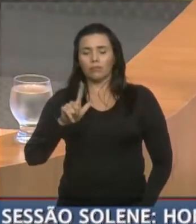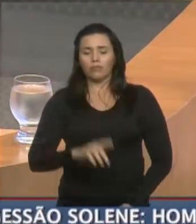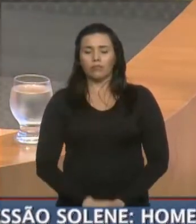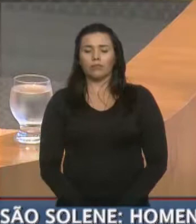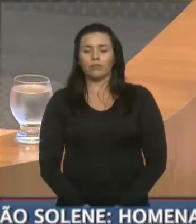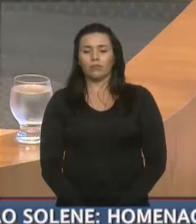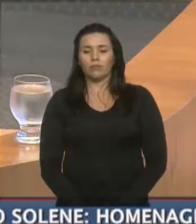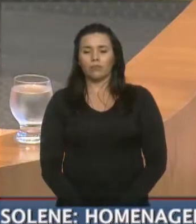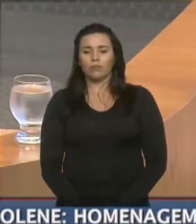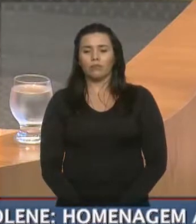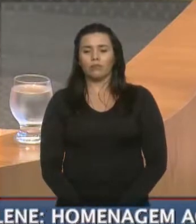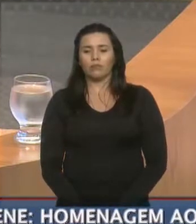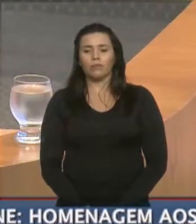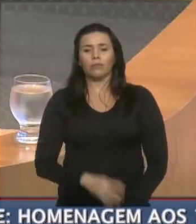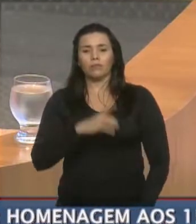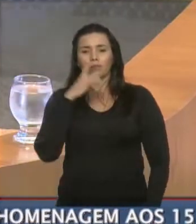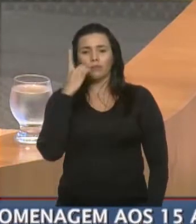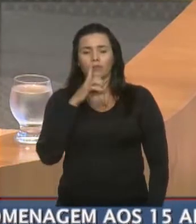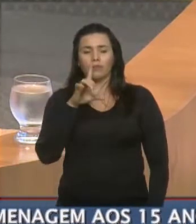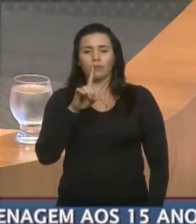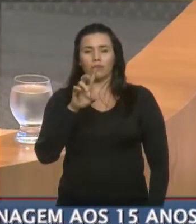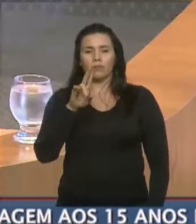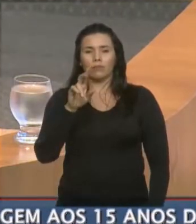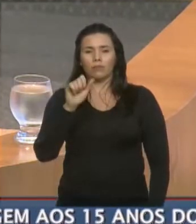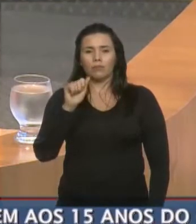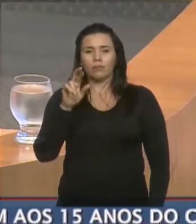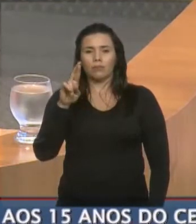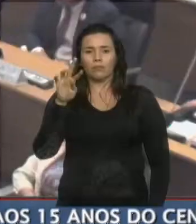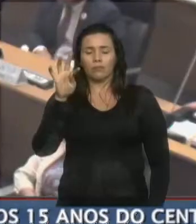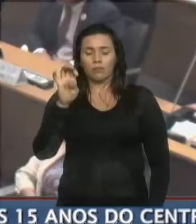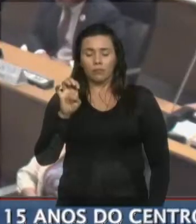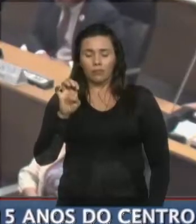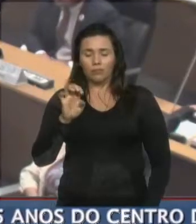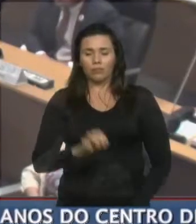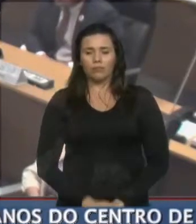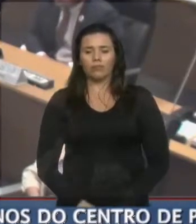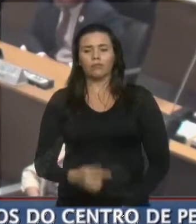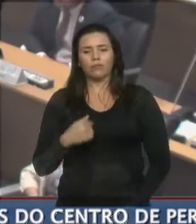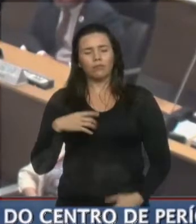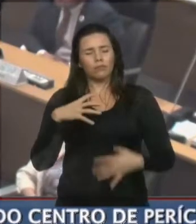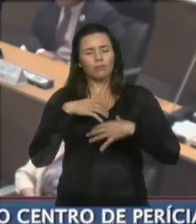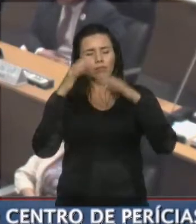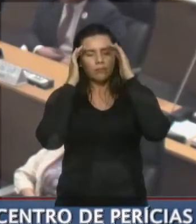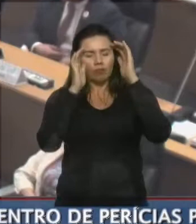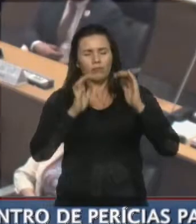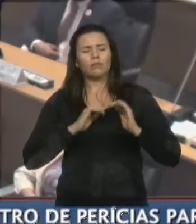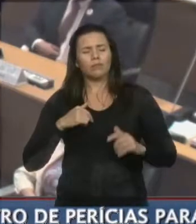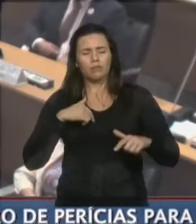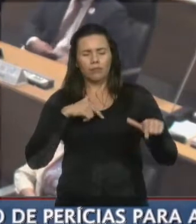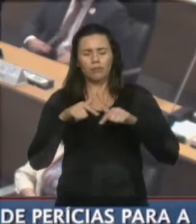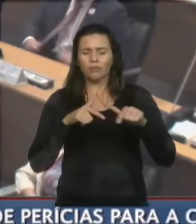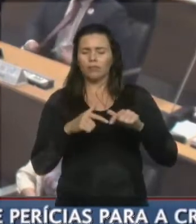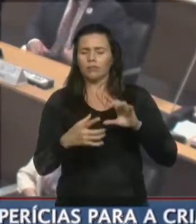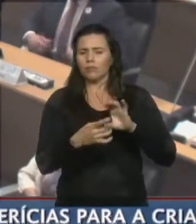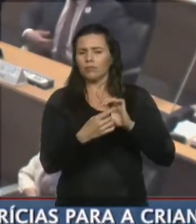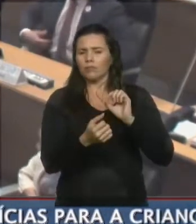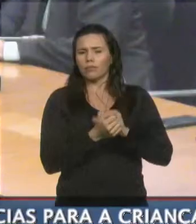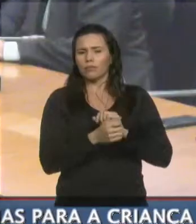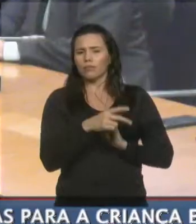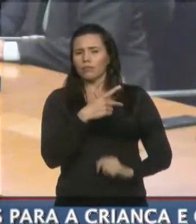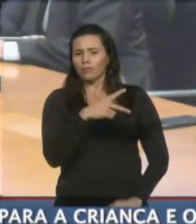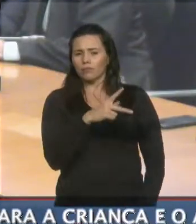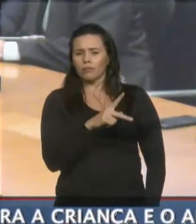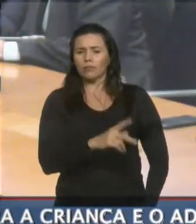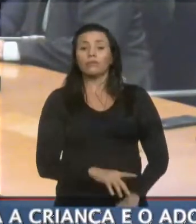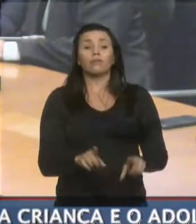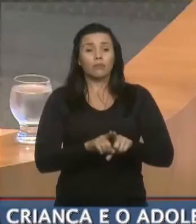Excelentíssimo senhor deputado Duarte Júnior, autor da proposição, com quem tive a honra de ombrear durante alguns anos na docência universitária, e